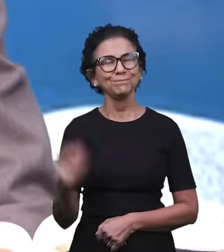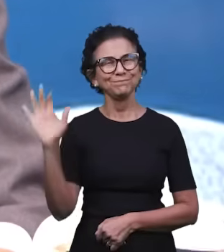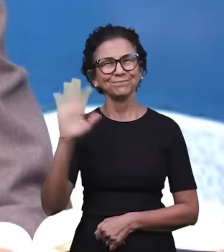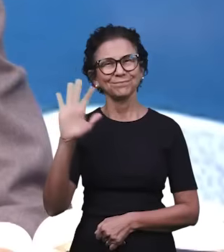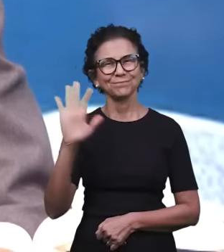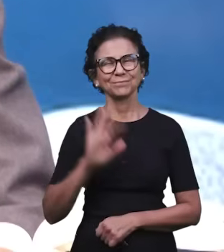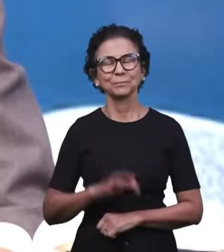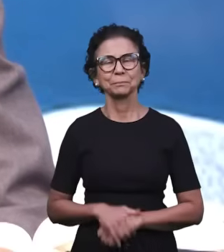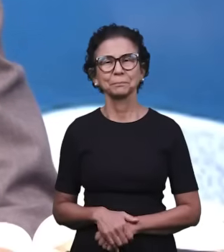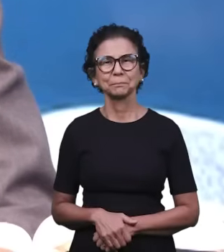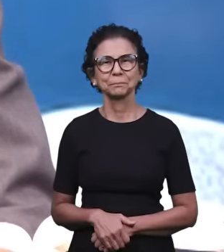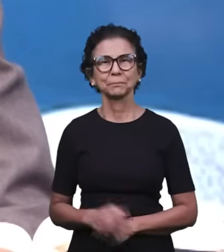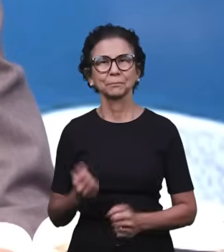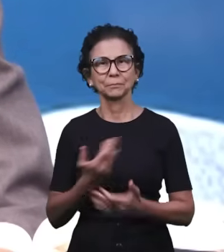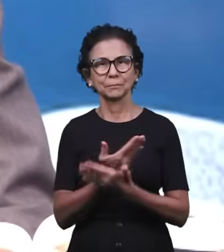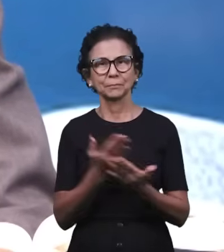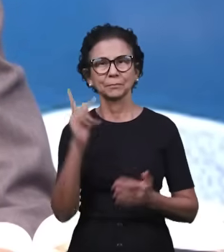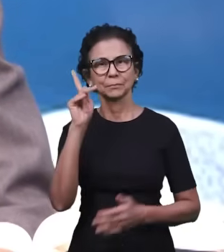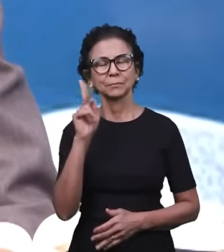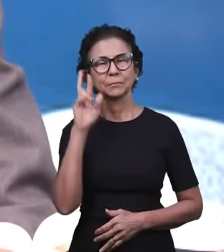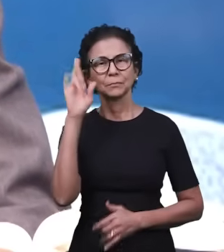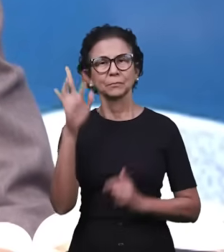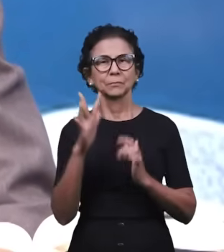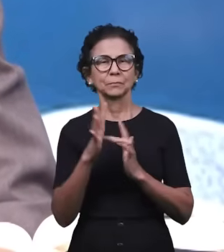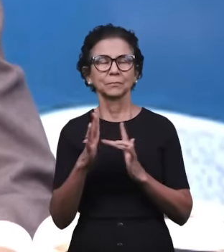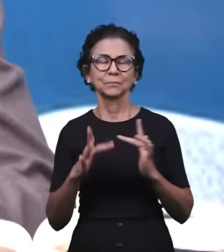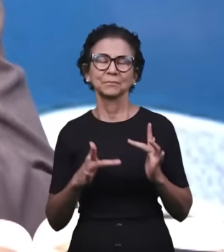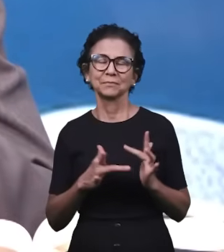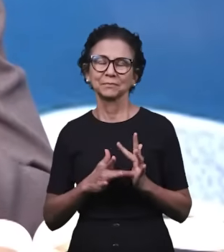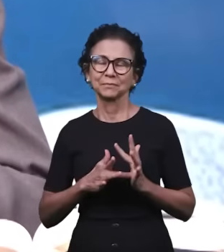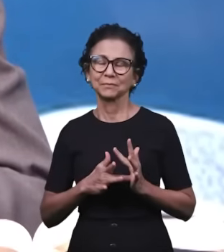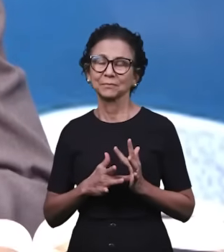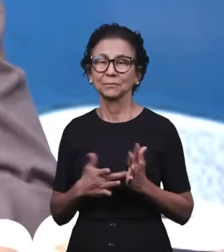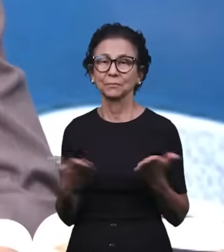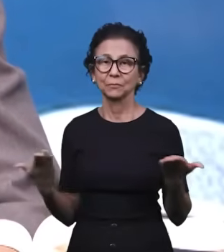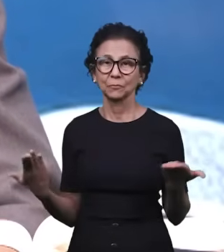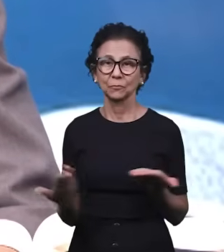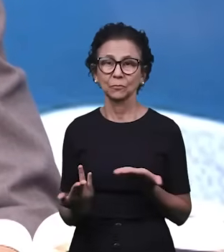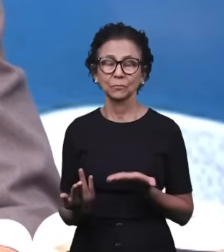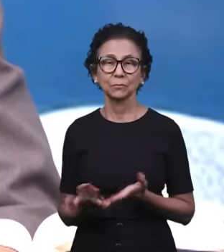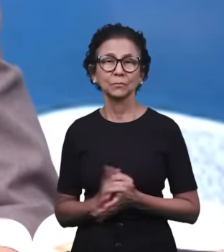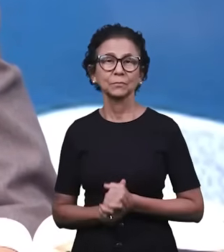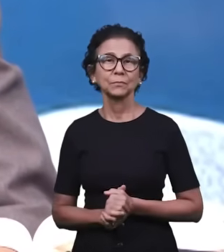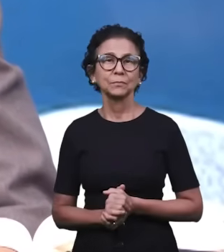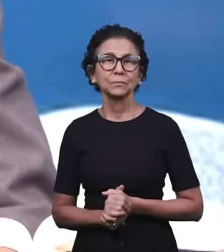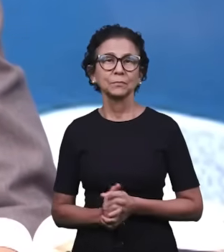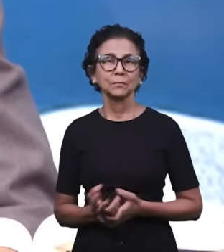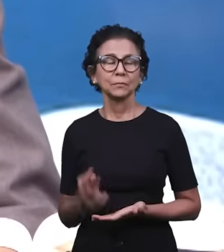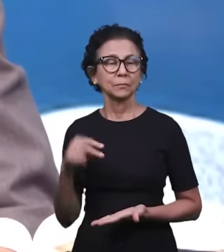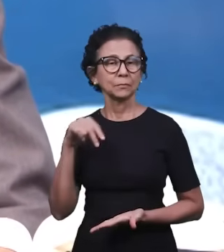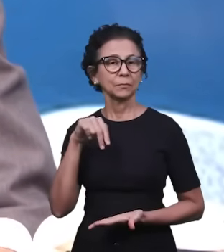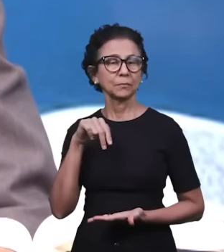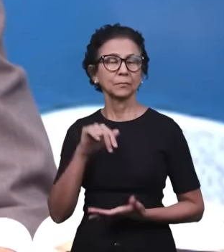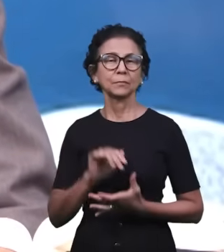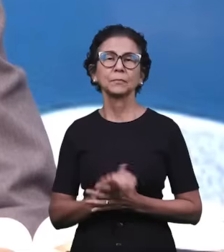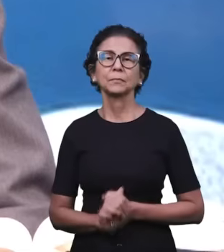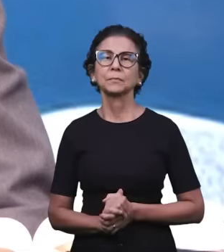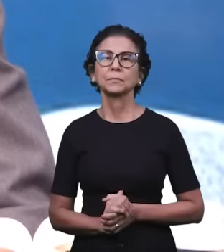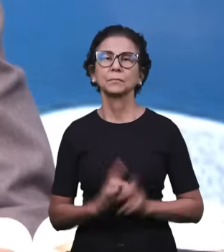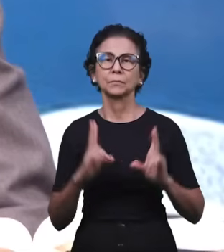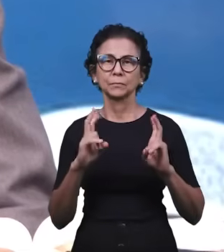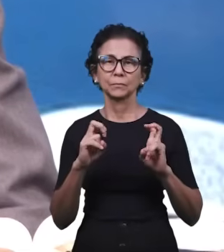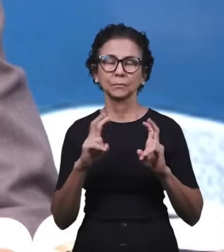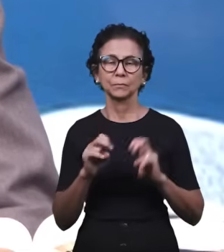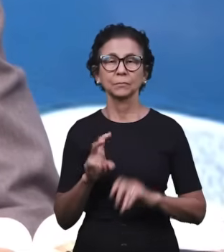Olá, eu quero cumprimentar a você com a paz do Senhor Jesus, o senhor, a senhora. Nós estamos aqui mais uma vez para dar continuidade ao nosso assunto